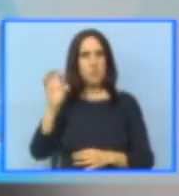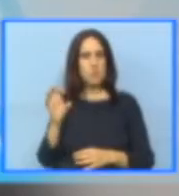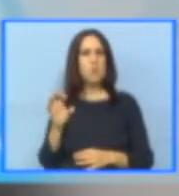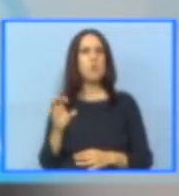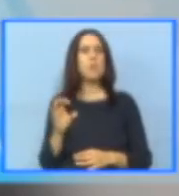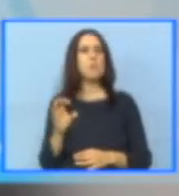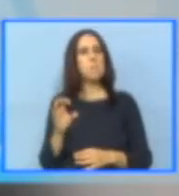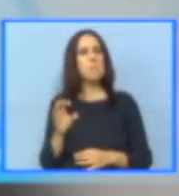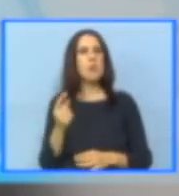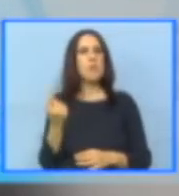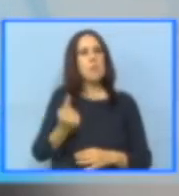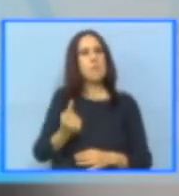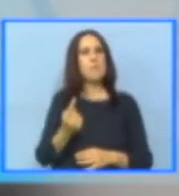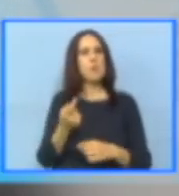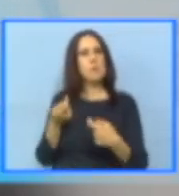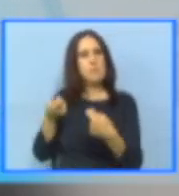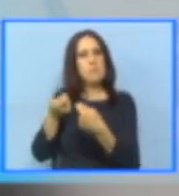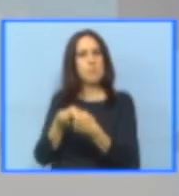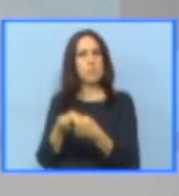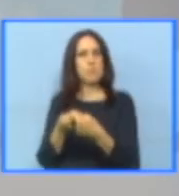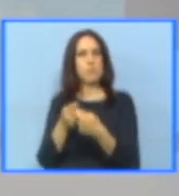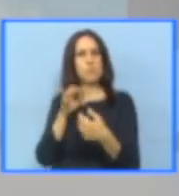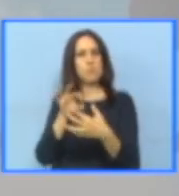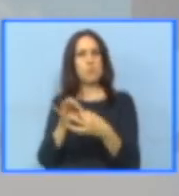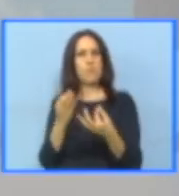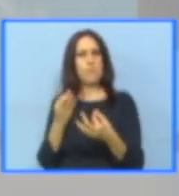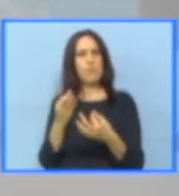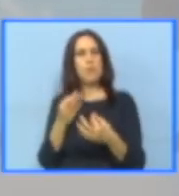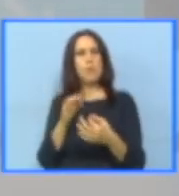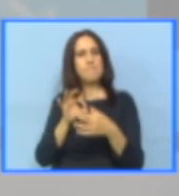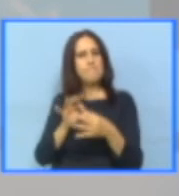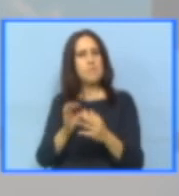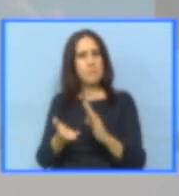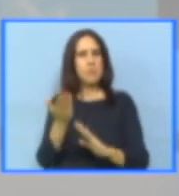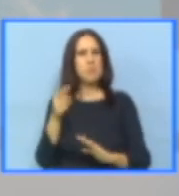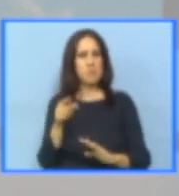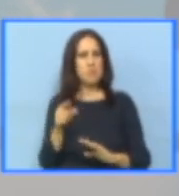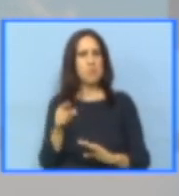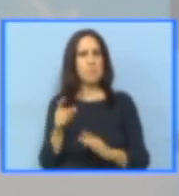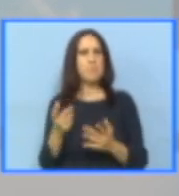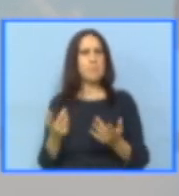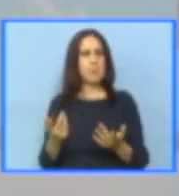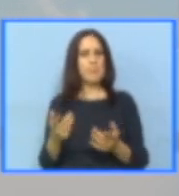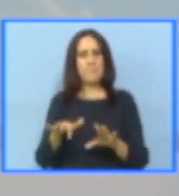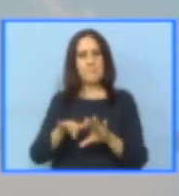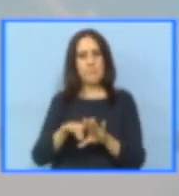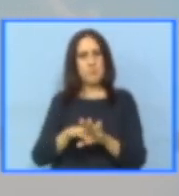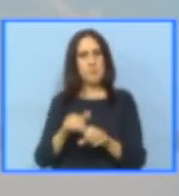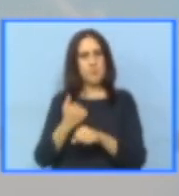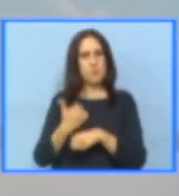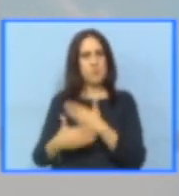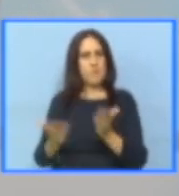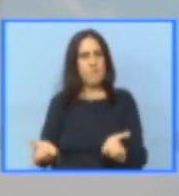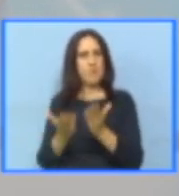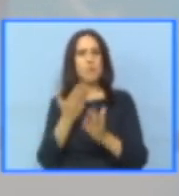Daí devia haver um enquadramento também mais profundo para a participação e o funcionamento